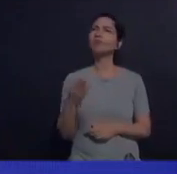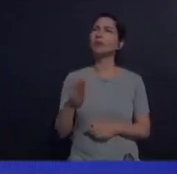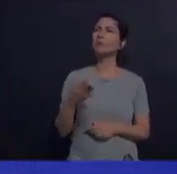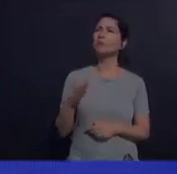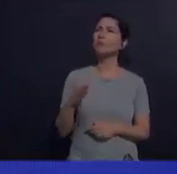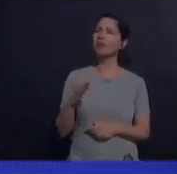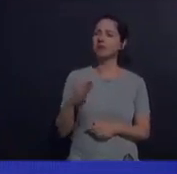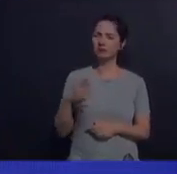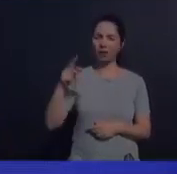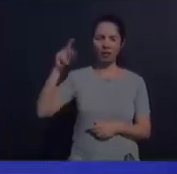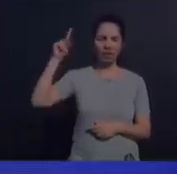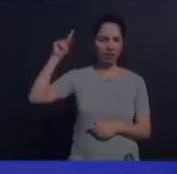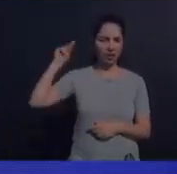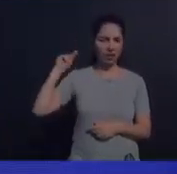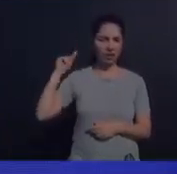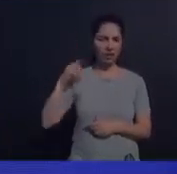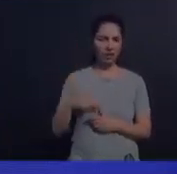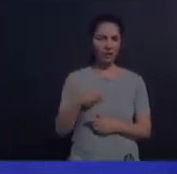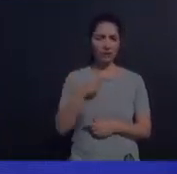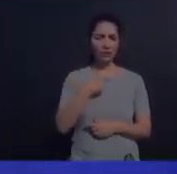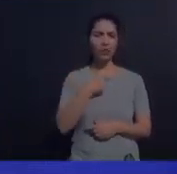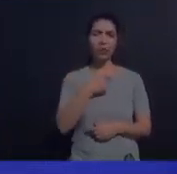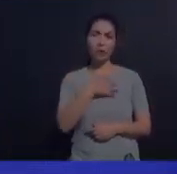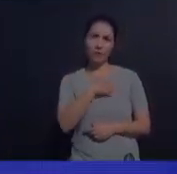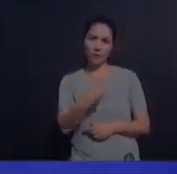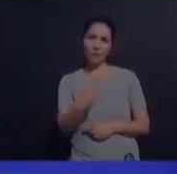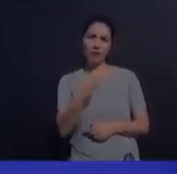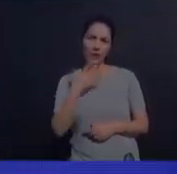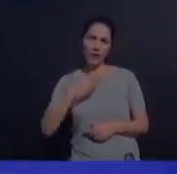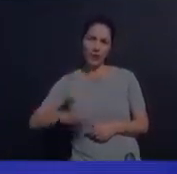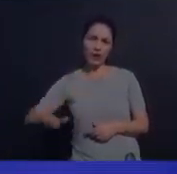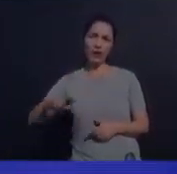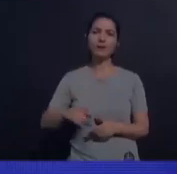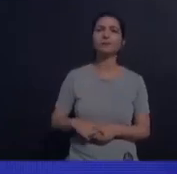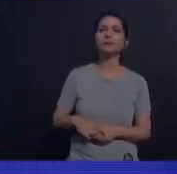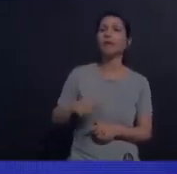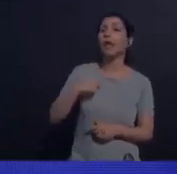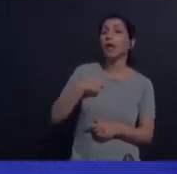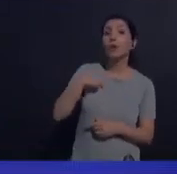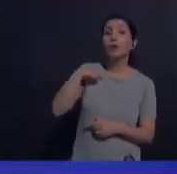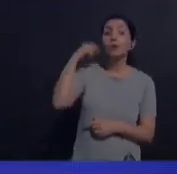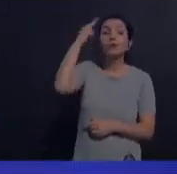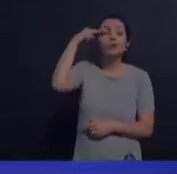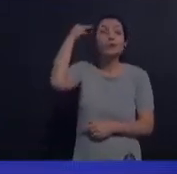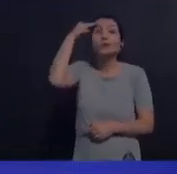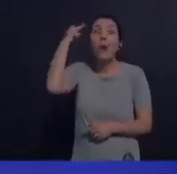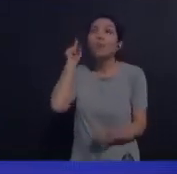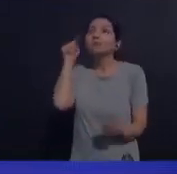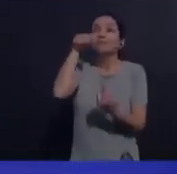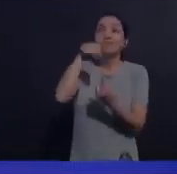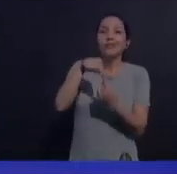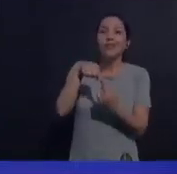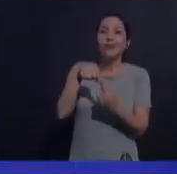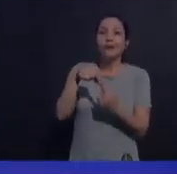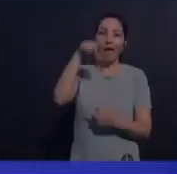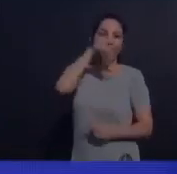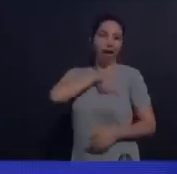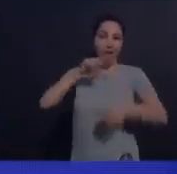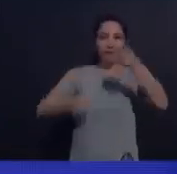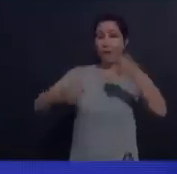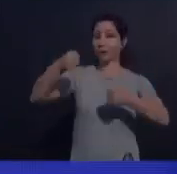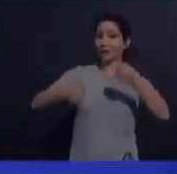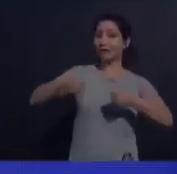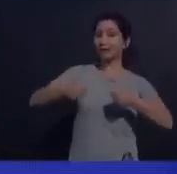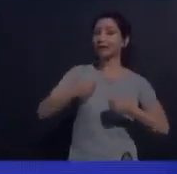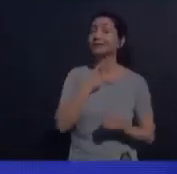quando amy mitch a aneel davi eram crianças o meu sonho era tirar carteira de motorista gente como